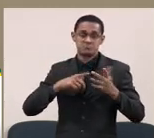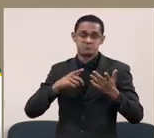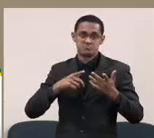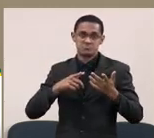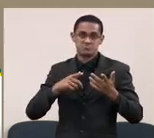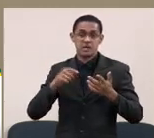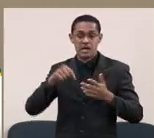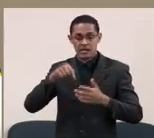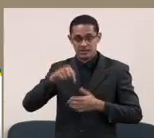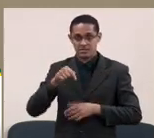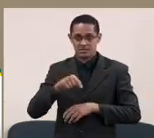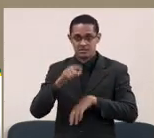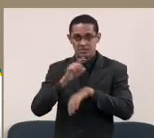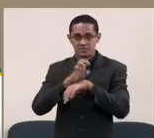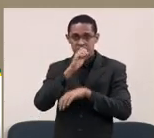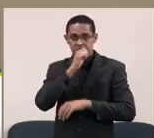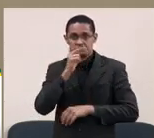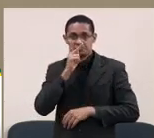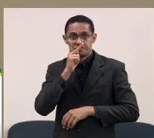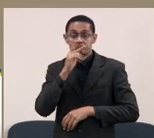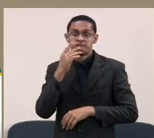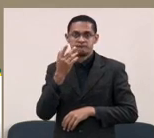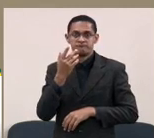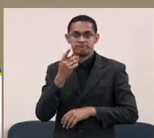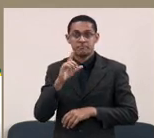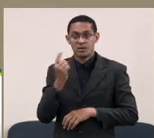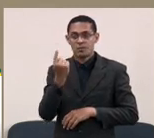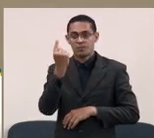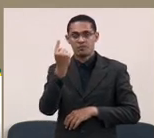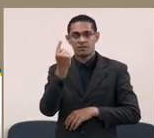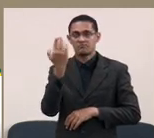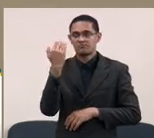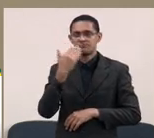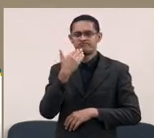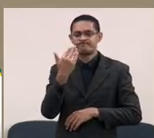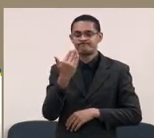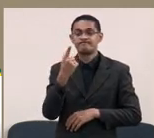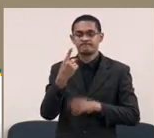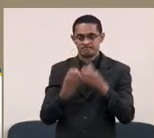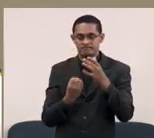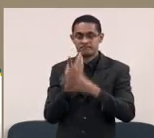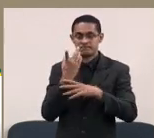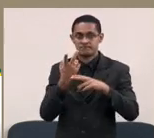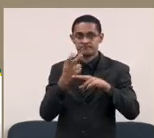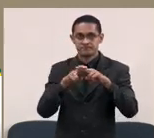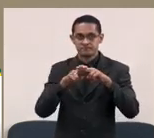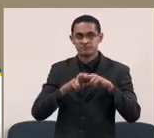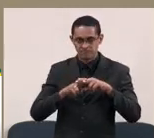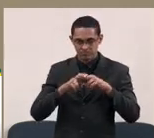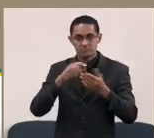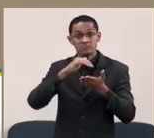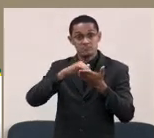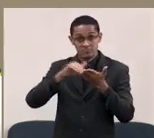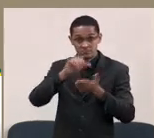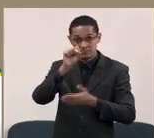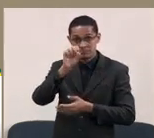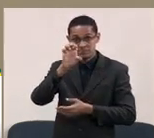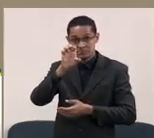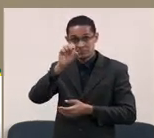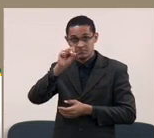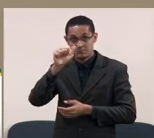aqui do Amapá, e uma das nossas solicitações foi justamente criar, através da Secretaria de Saúde,